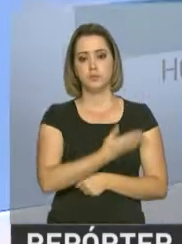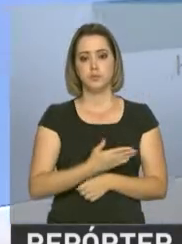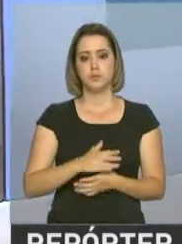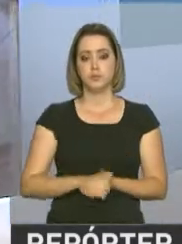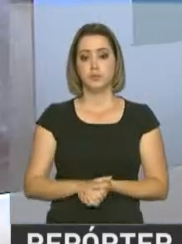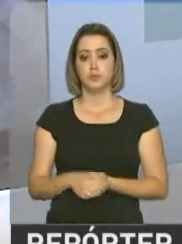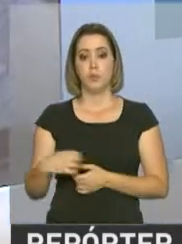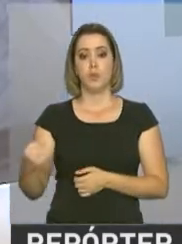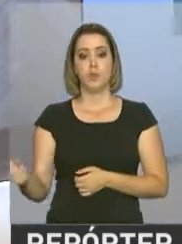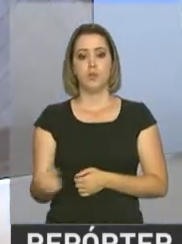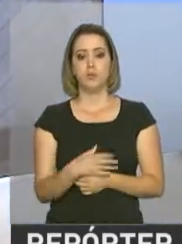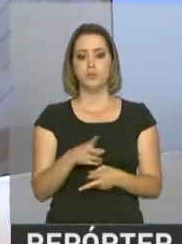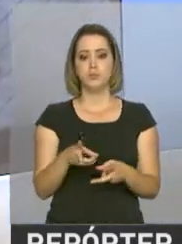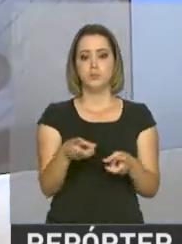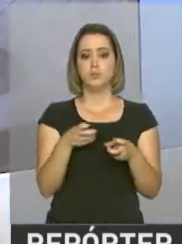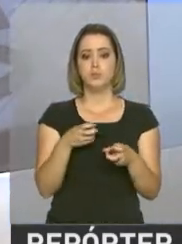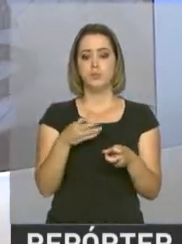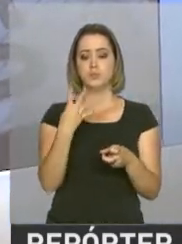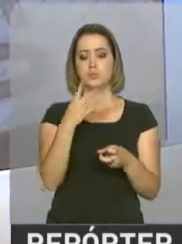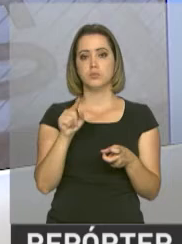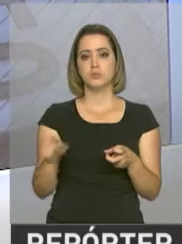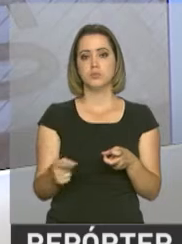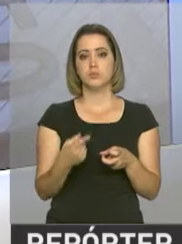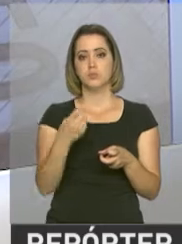A nova projeção agora é de